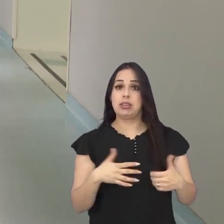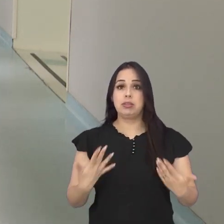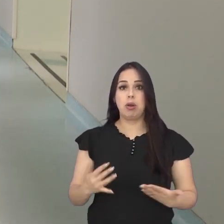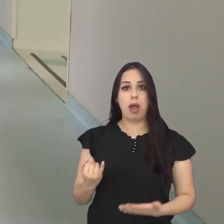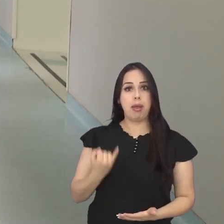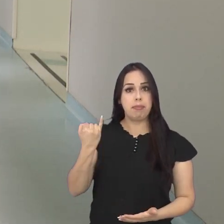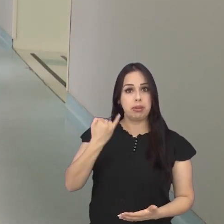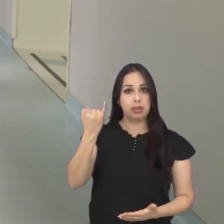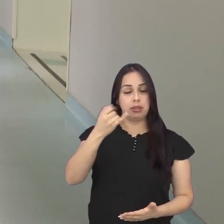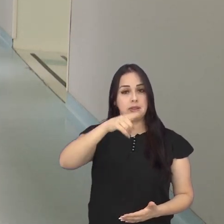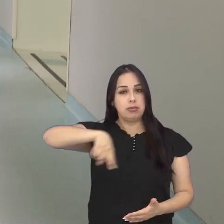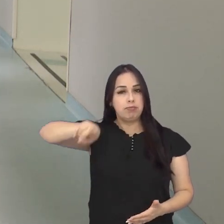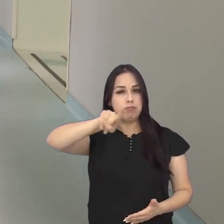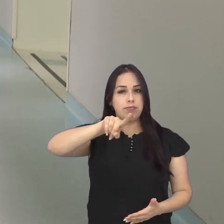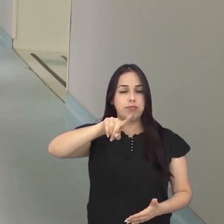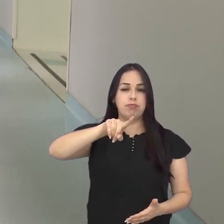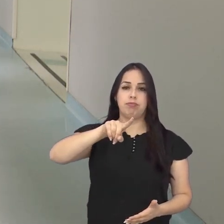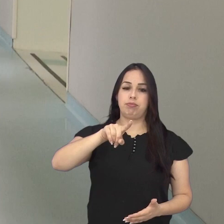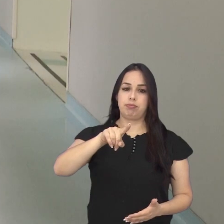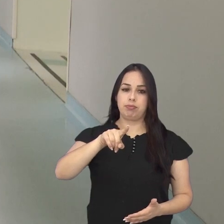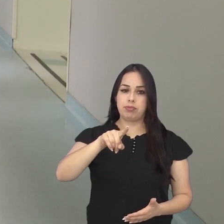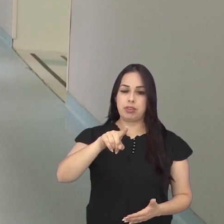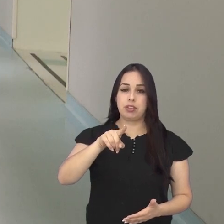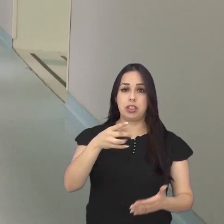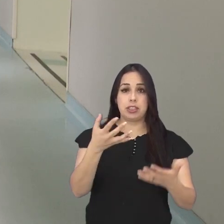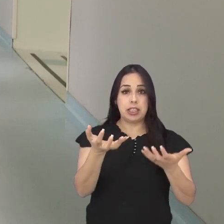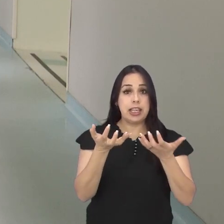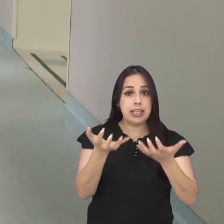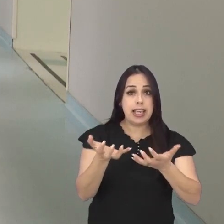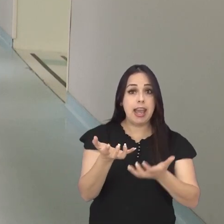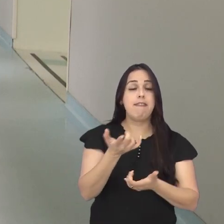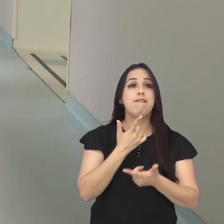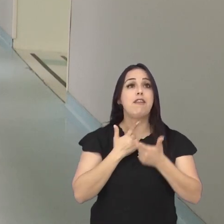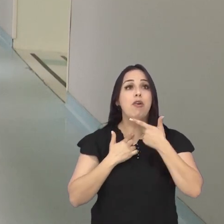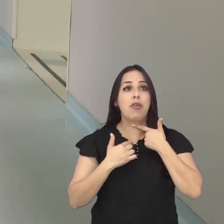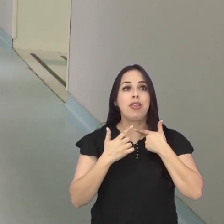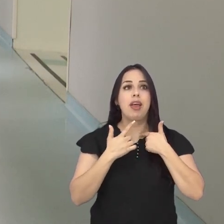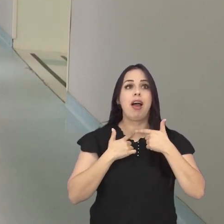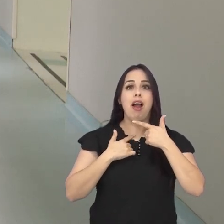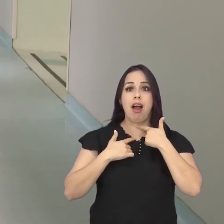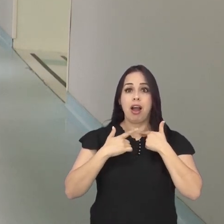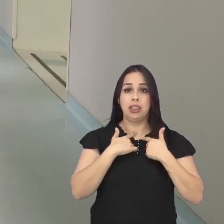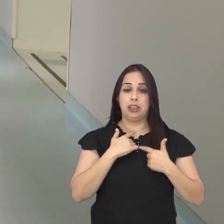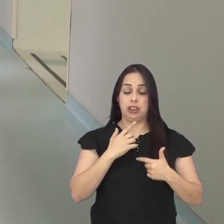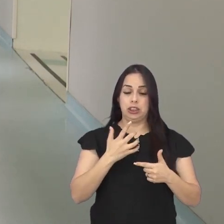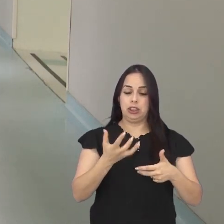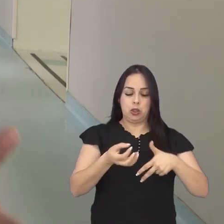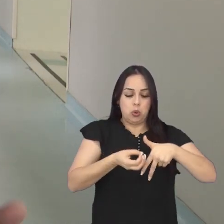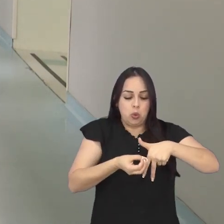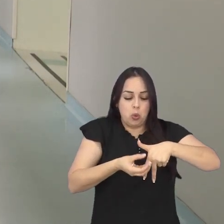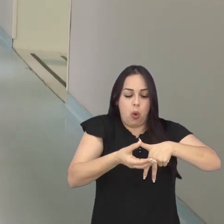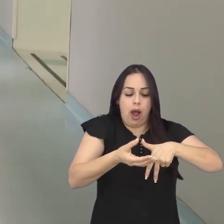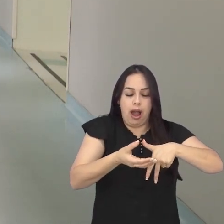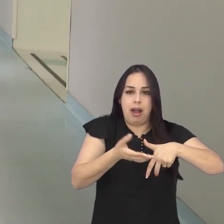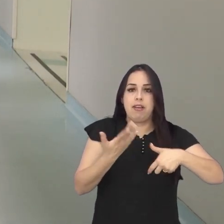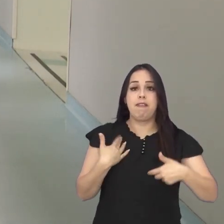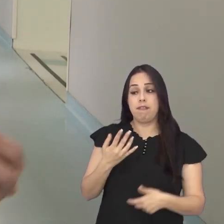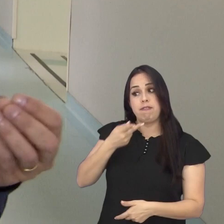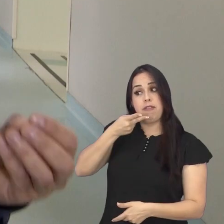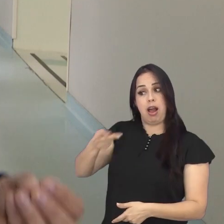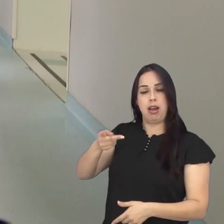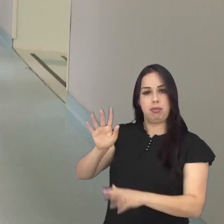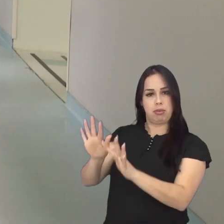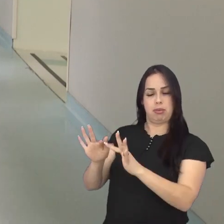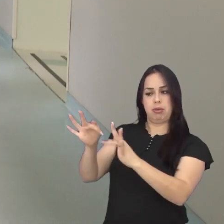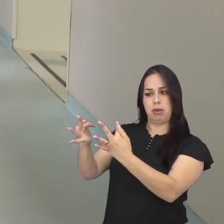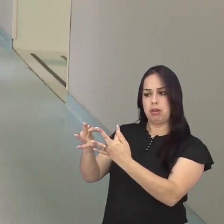de um órgão então é importante que as pessoas que tenham o desejo a intenção de serem doadores